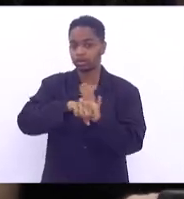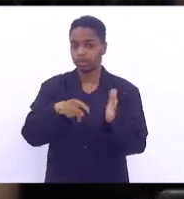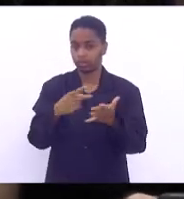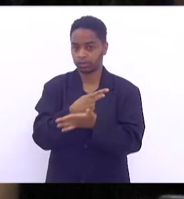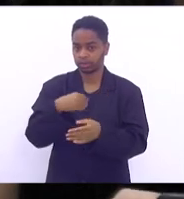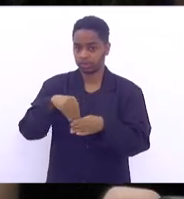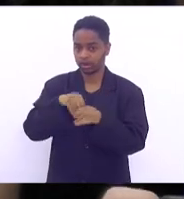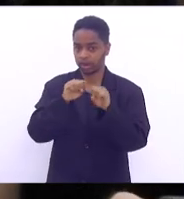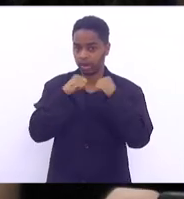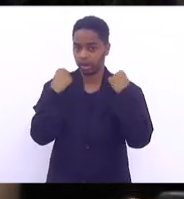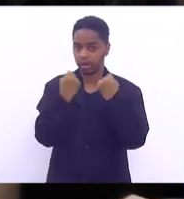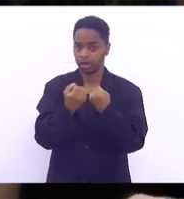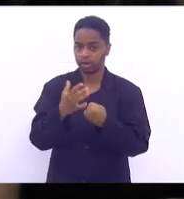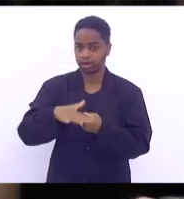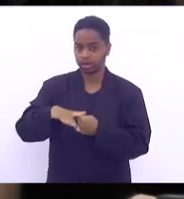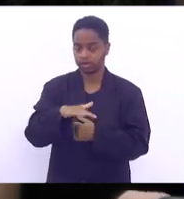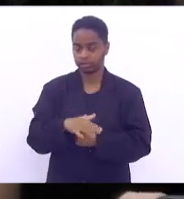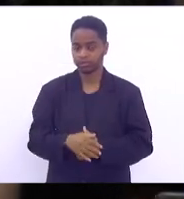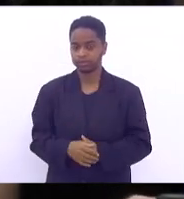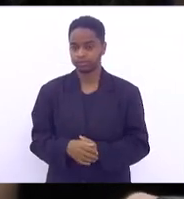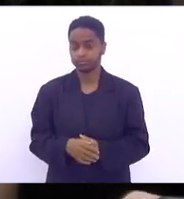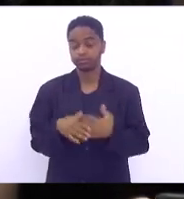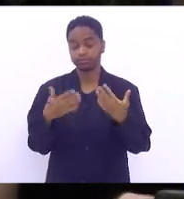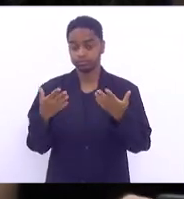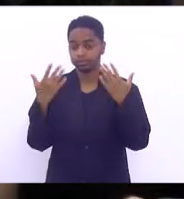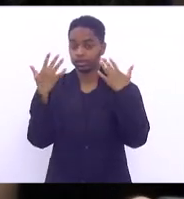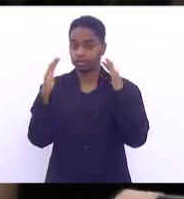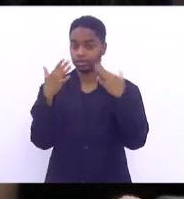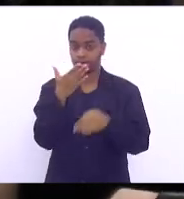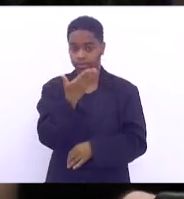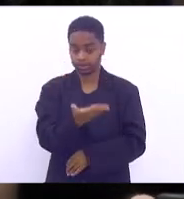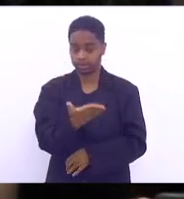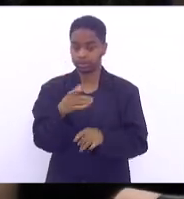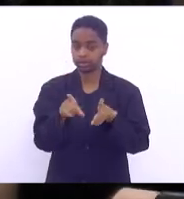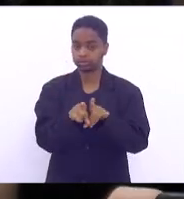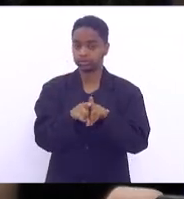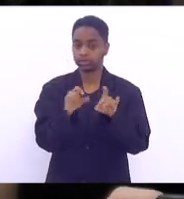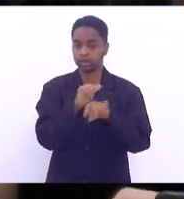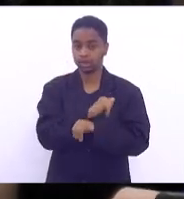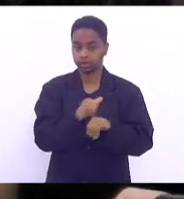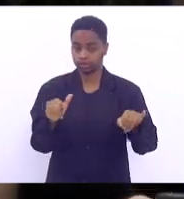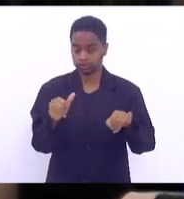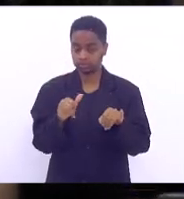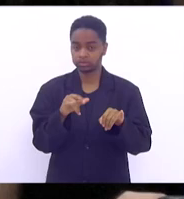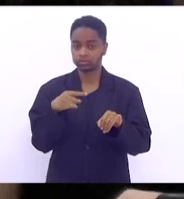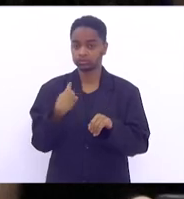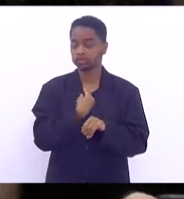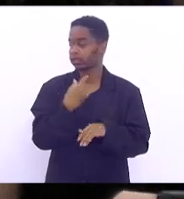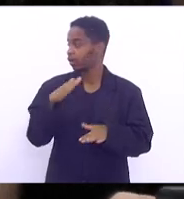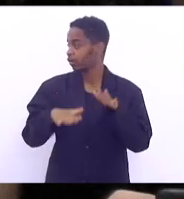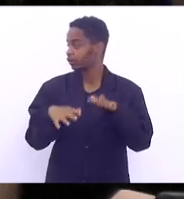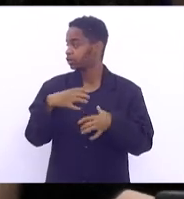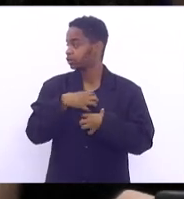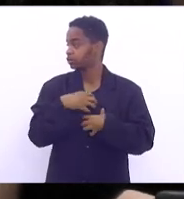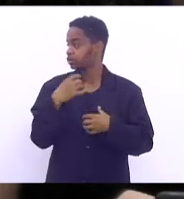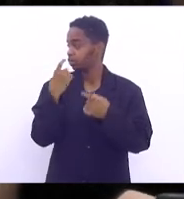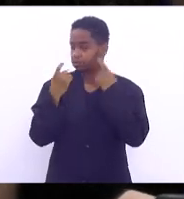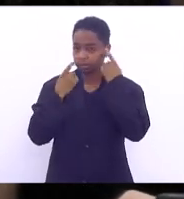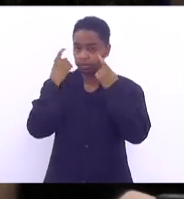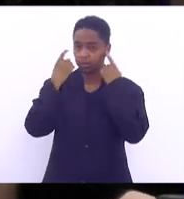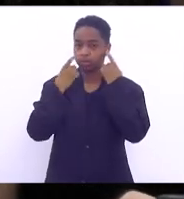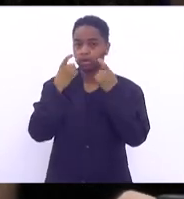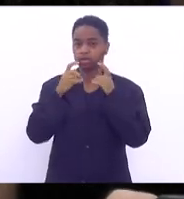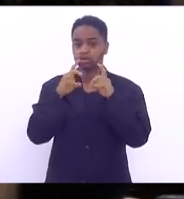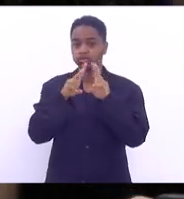praticados nas arenas esportivas também. Então, parabenizar a Vossa Excelência e dizer que a gente, por vezes, fica muito preocupado com o